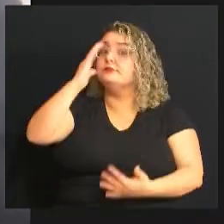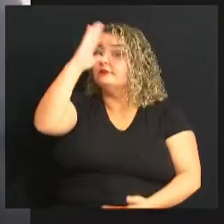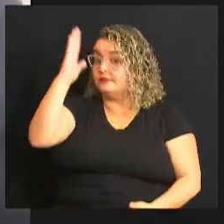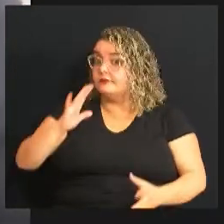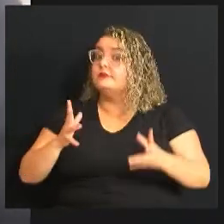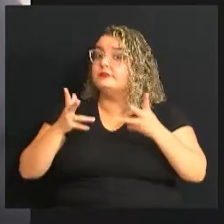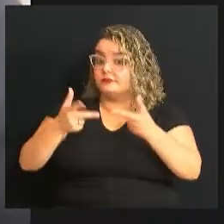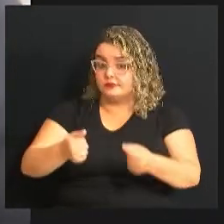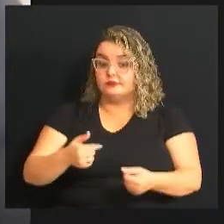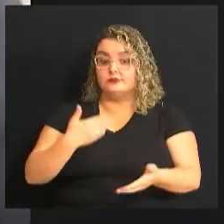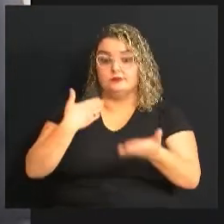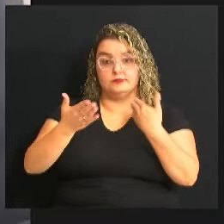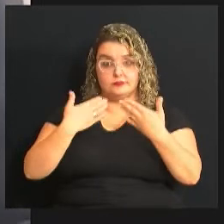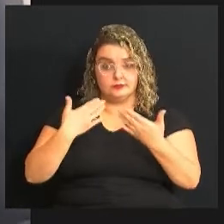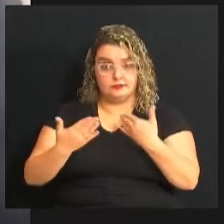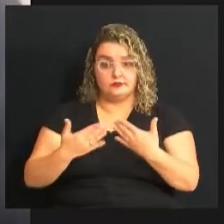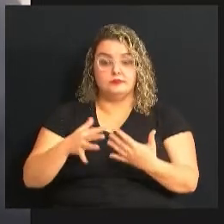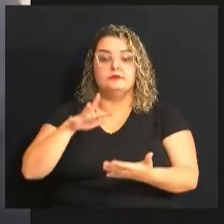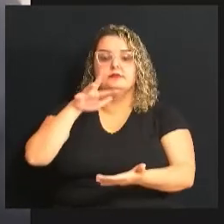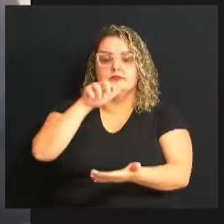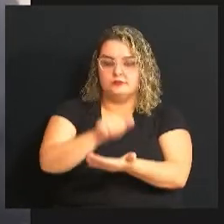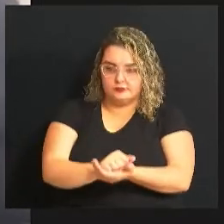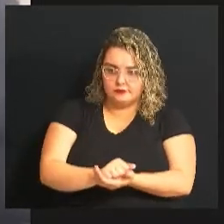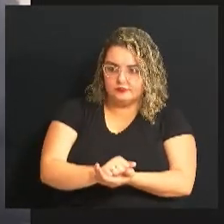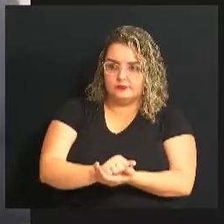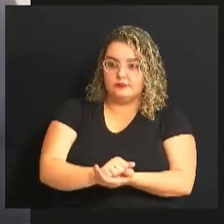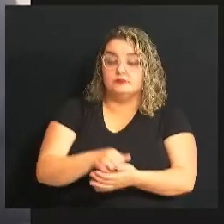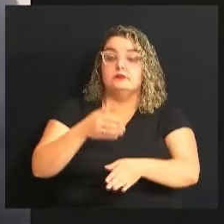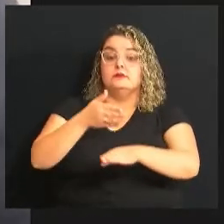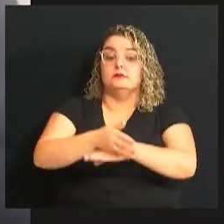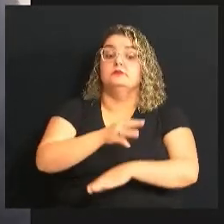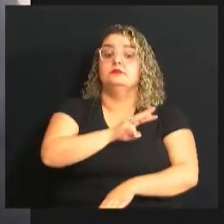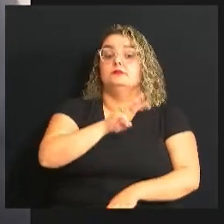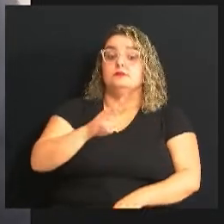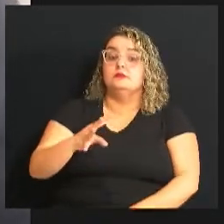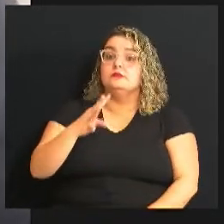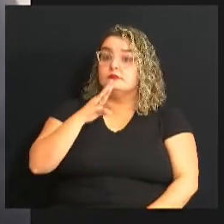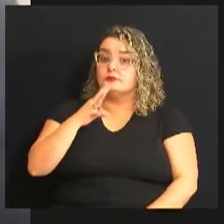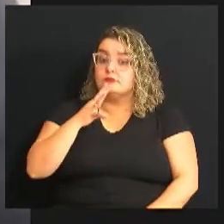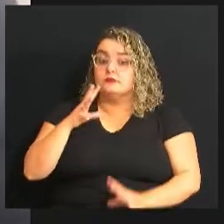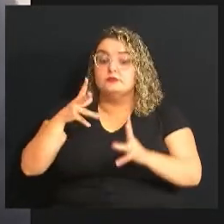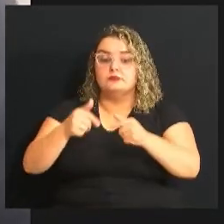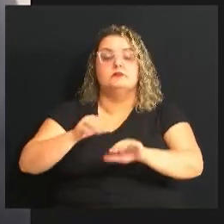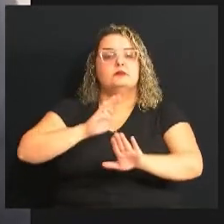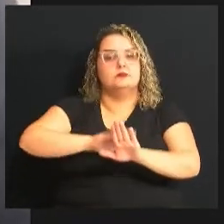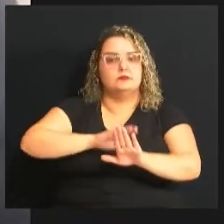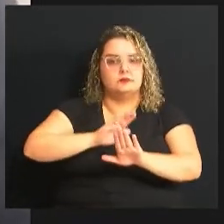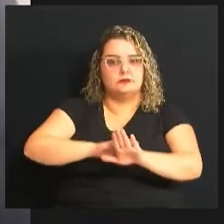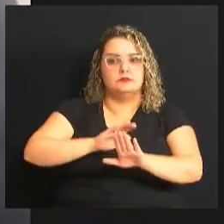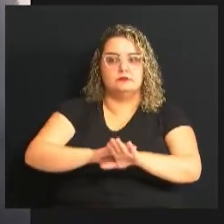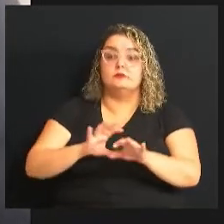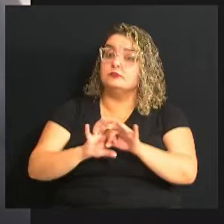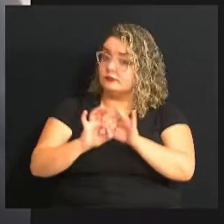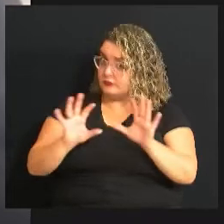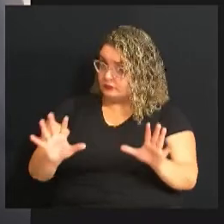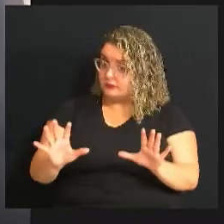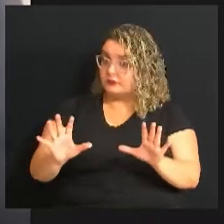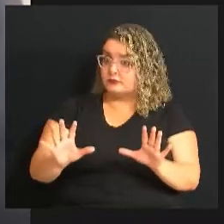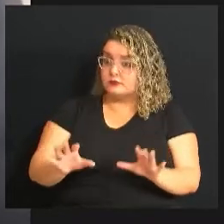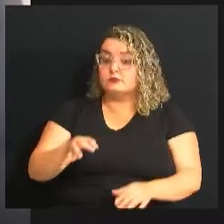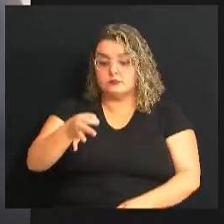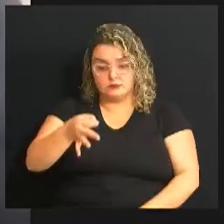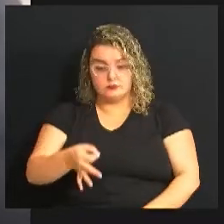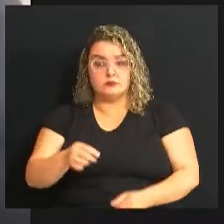nossa conversa, se inscrevam, entrem no site, conheçam todas as atividades que estarão disponíveis e que certamente